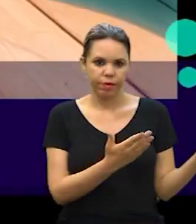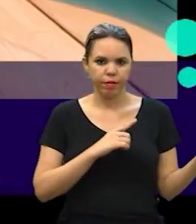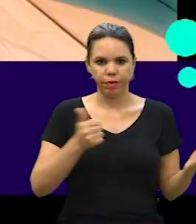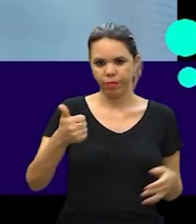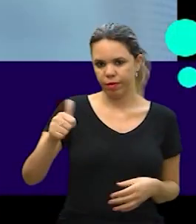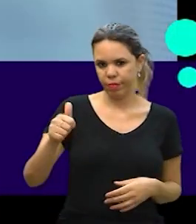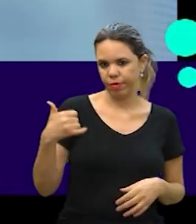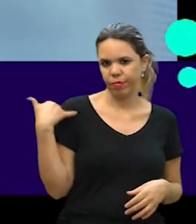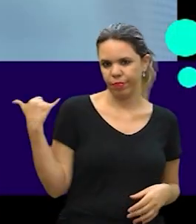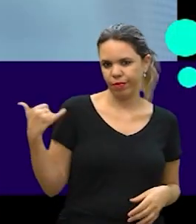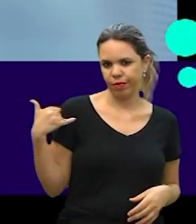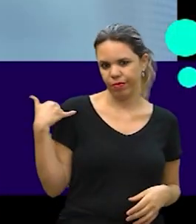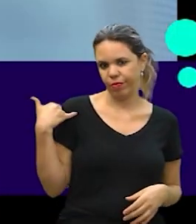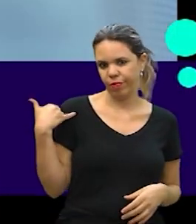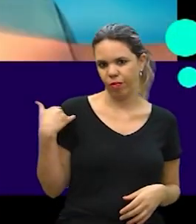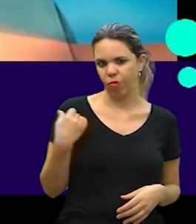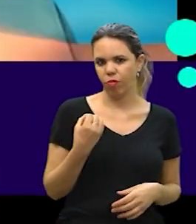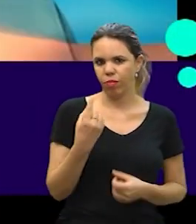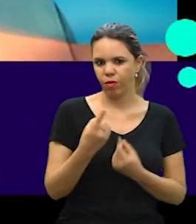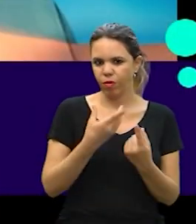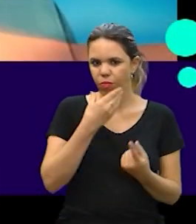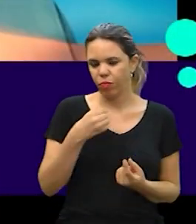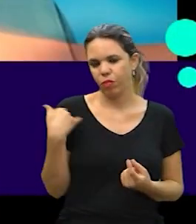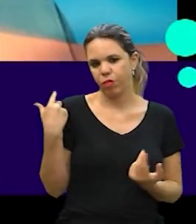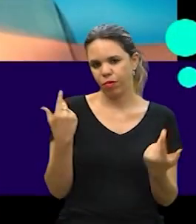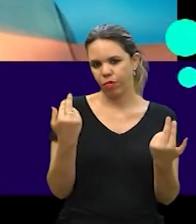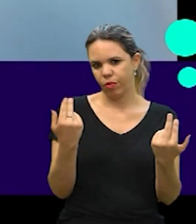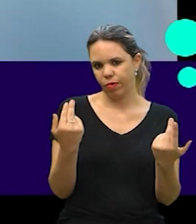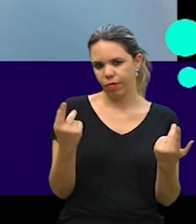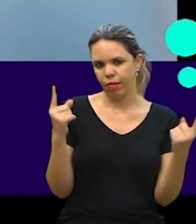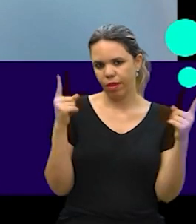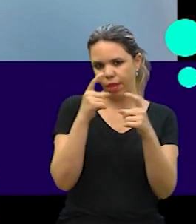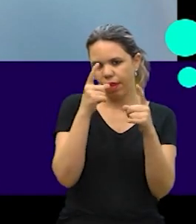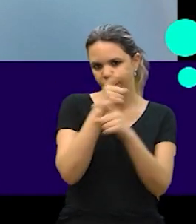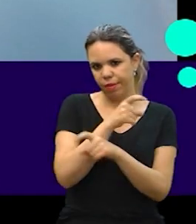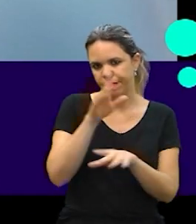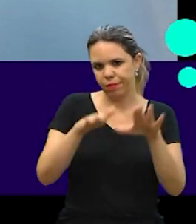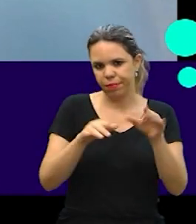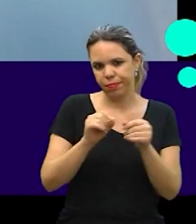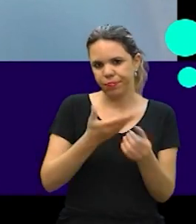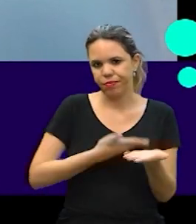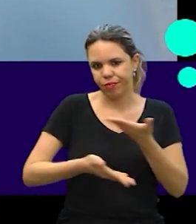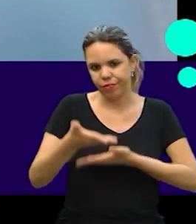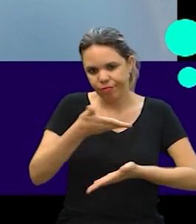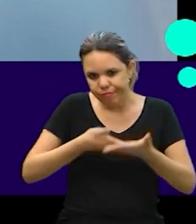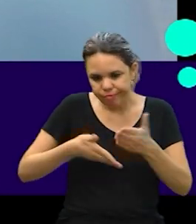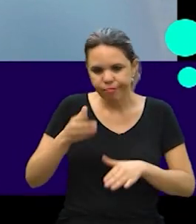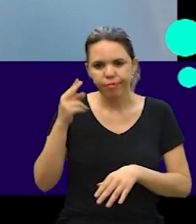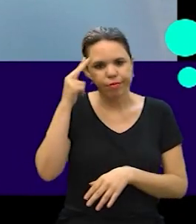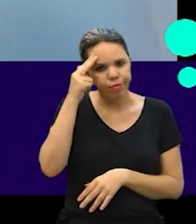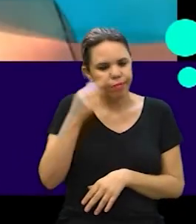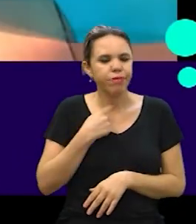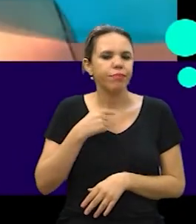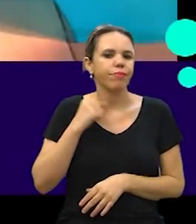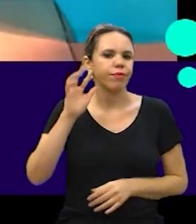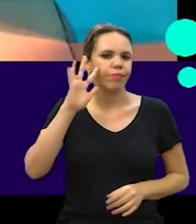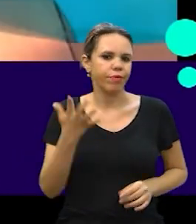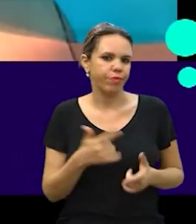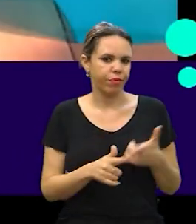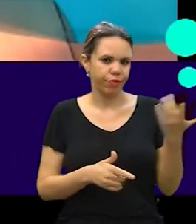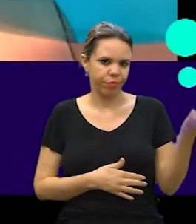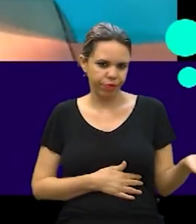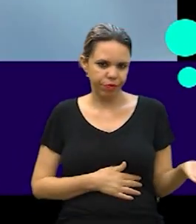Barney tem apenas 11 anos e, como alguns meninos dessa idade, tem dificuldades de fazer amigos. Seu sonho